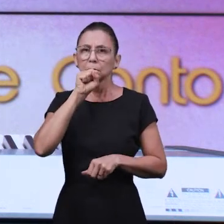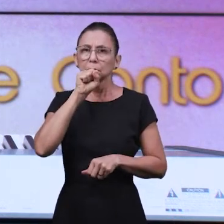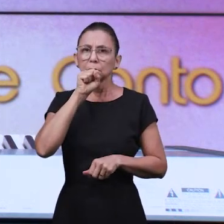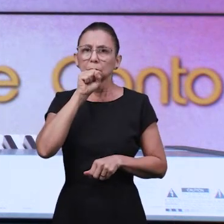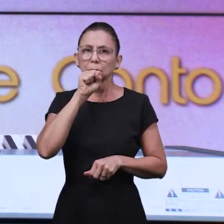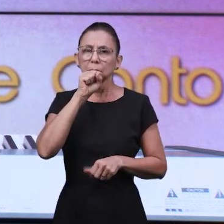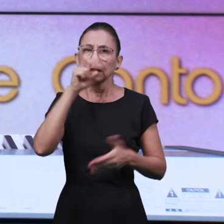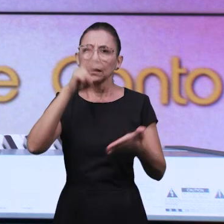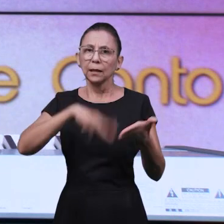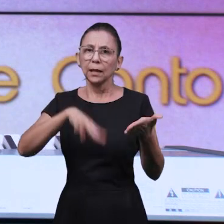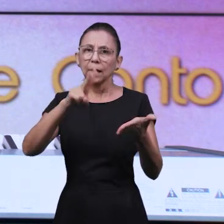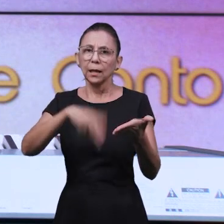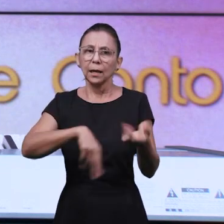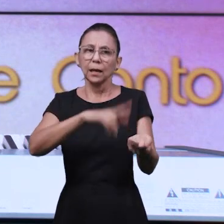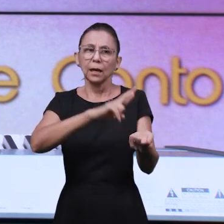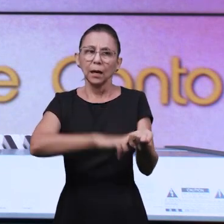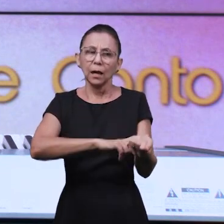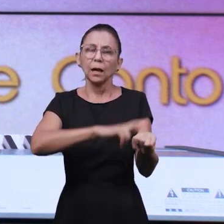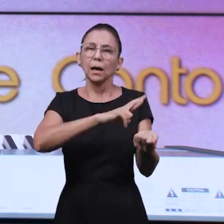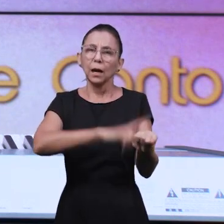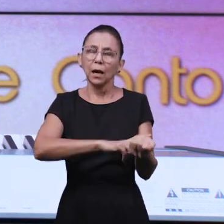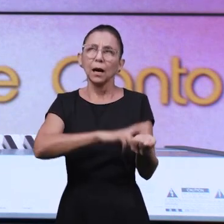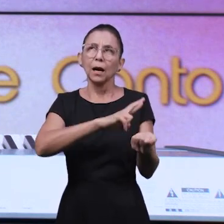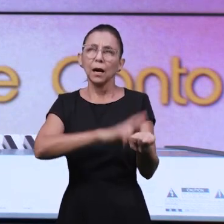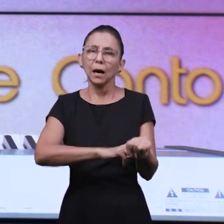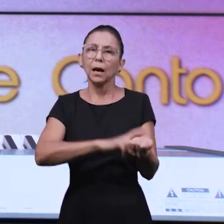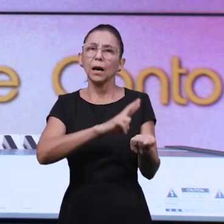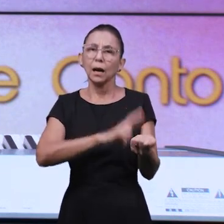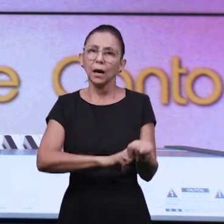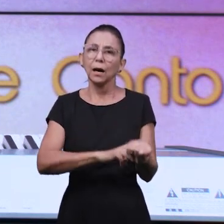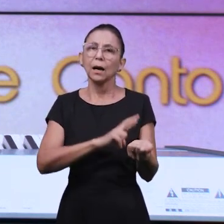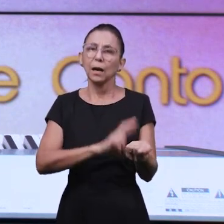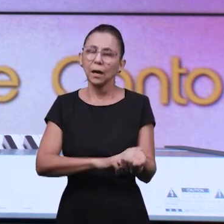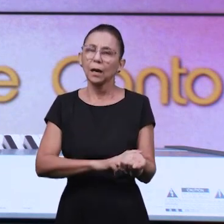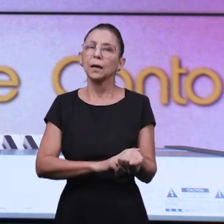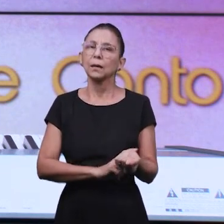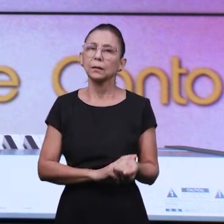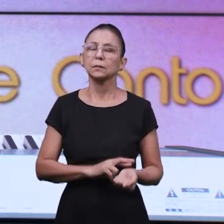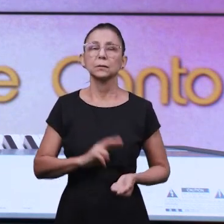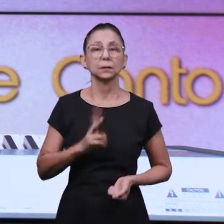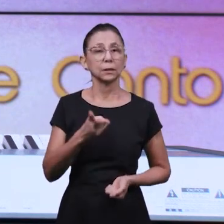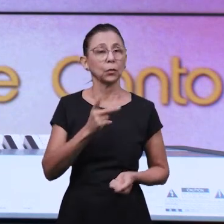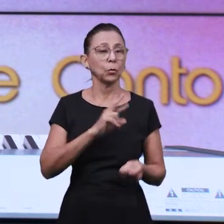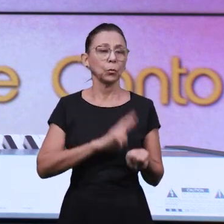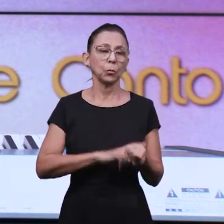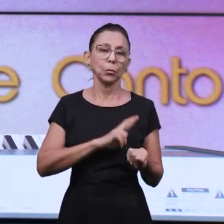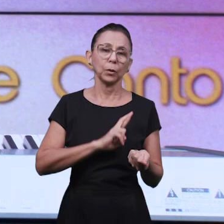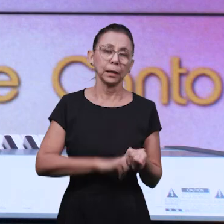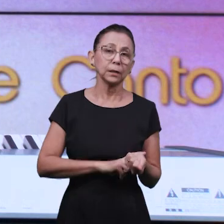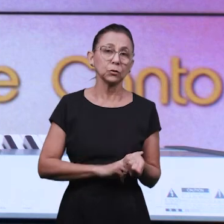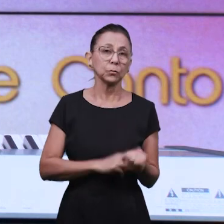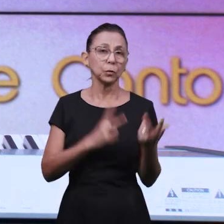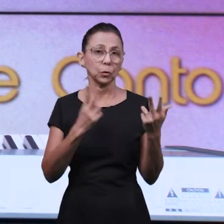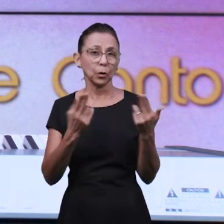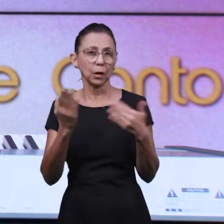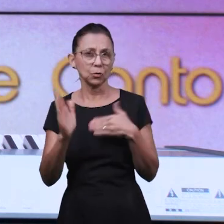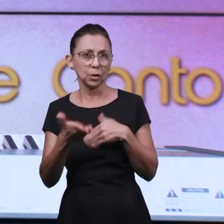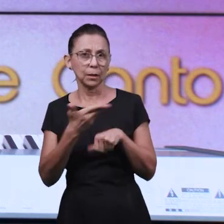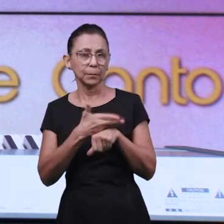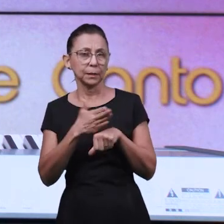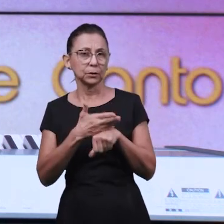leitura rítmica, já pensando nos lugares de respiração. Então, você vai ler somente o ritmo, como nós fizemos